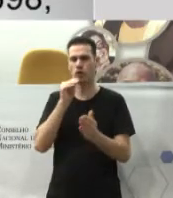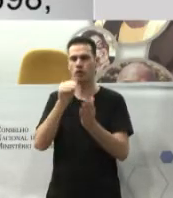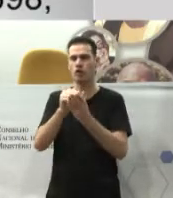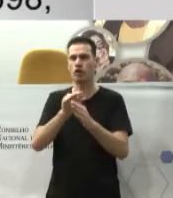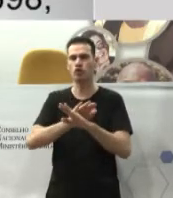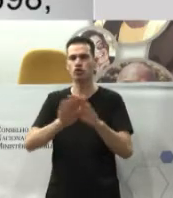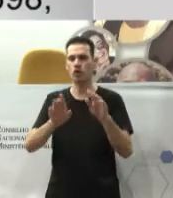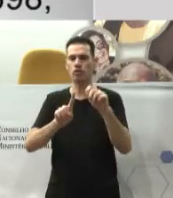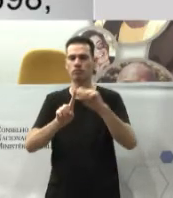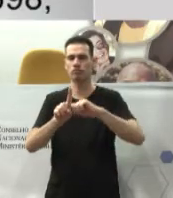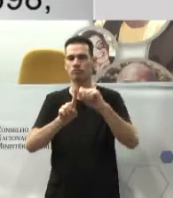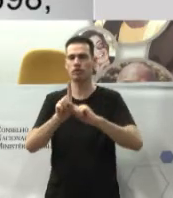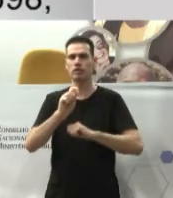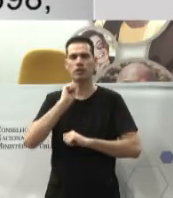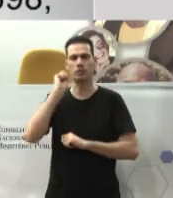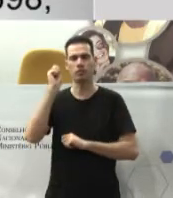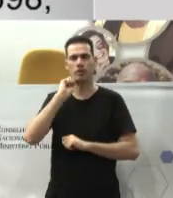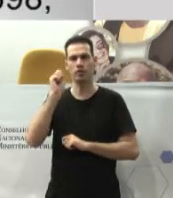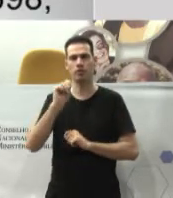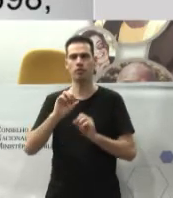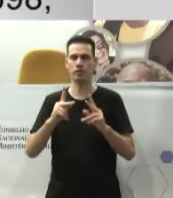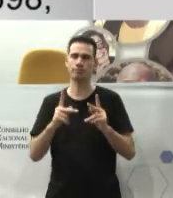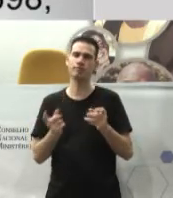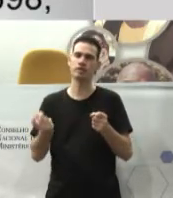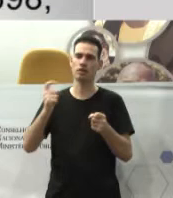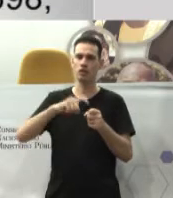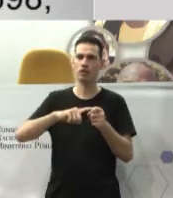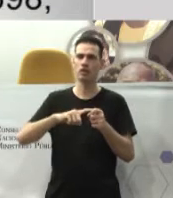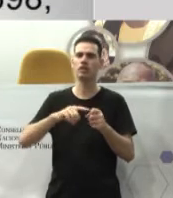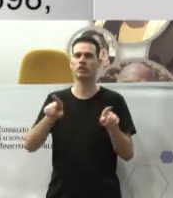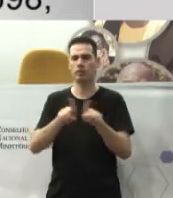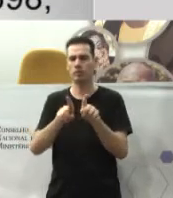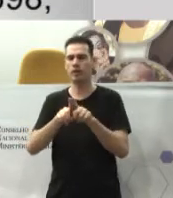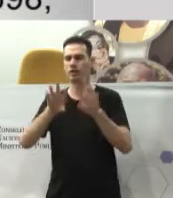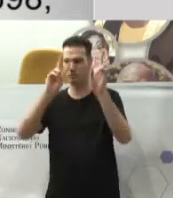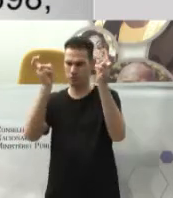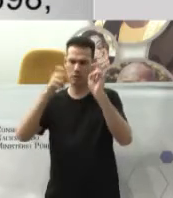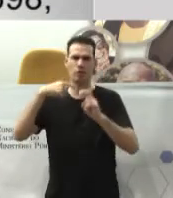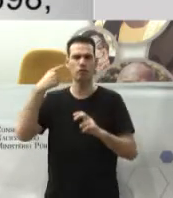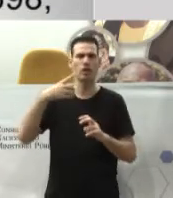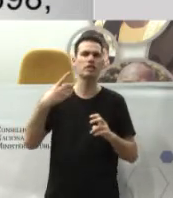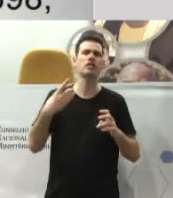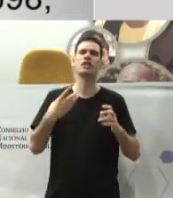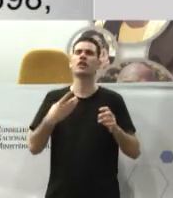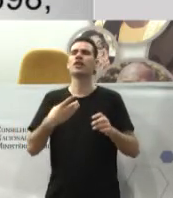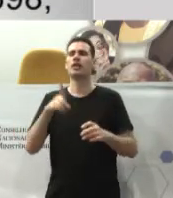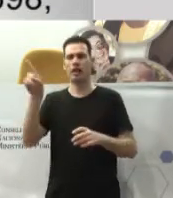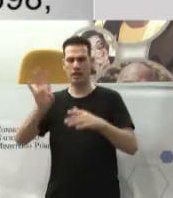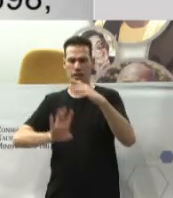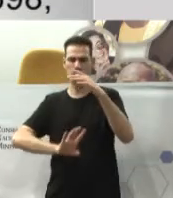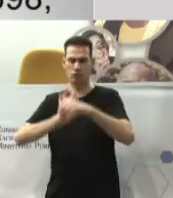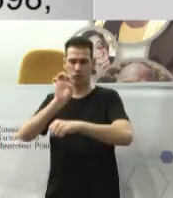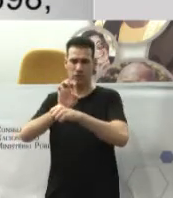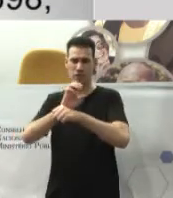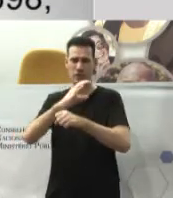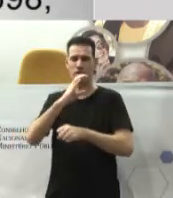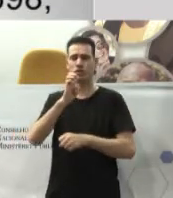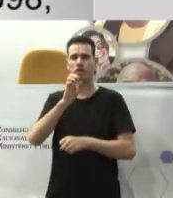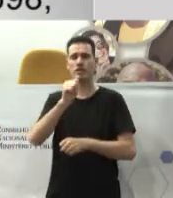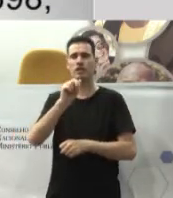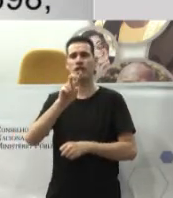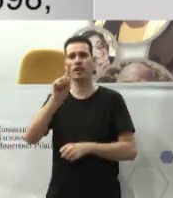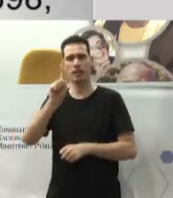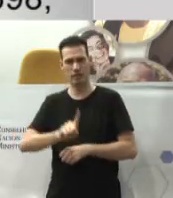Bom, voltando agora para a questão da atuação própria da Advocacia Pública do Estado do Ceará. A Procuradoria-Geral do Estado,